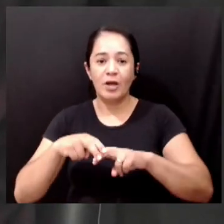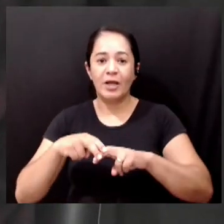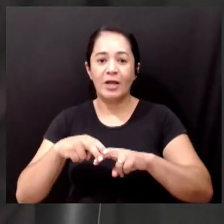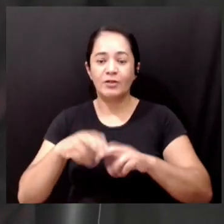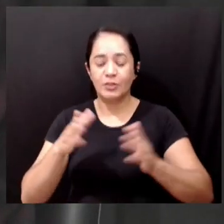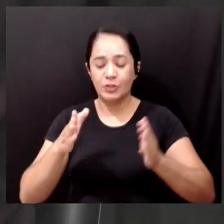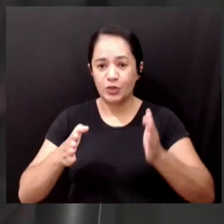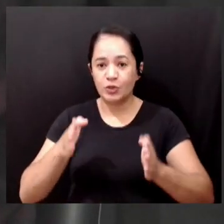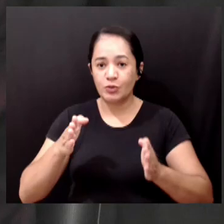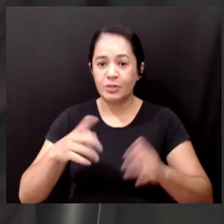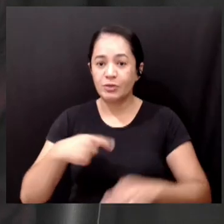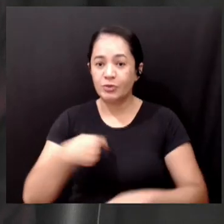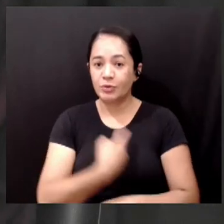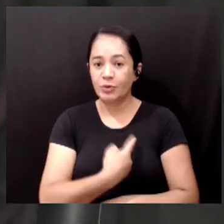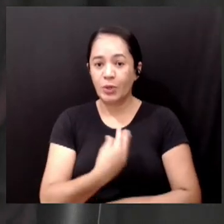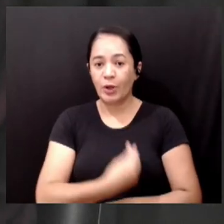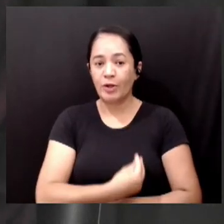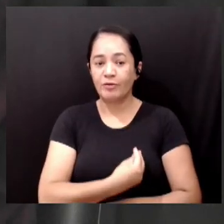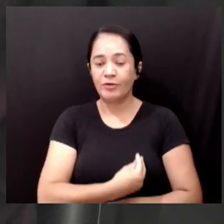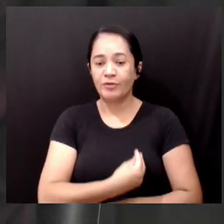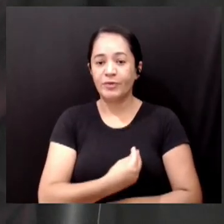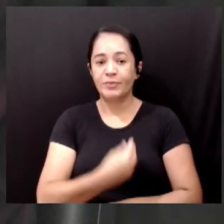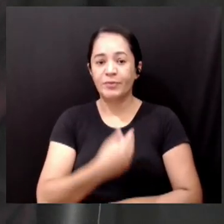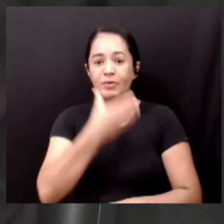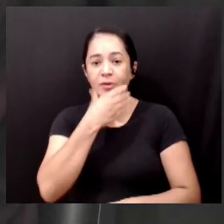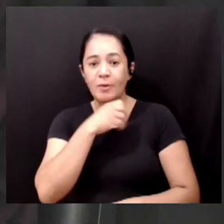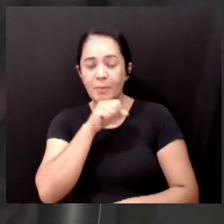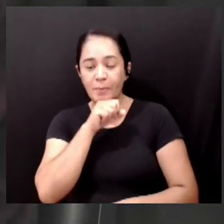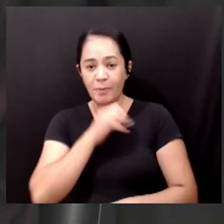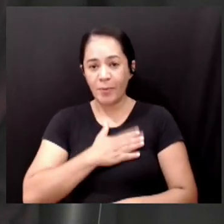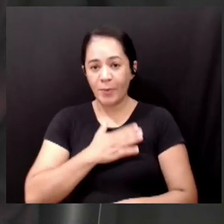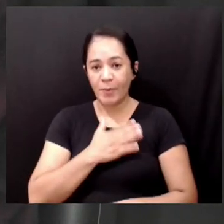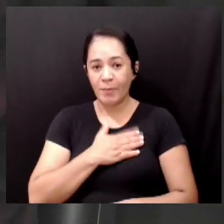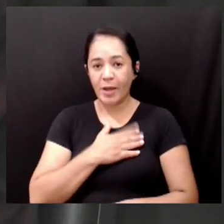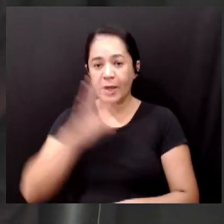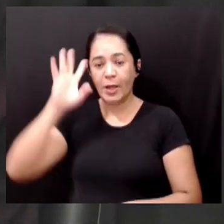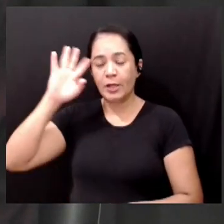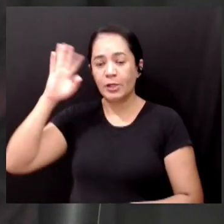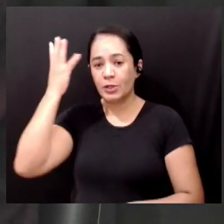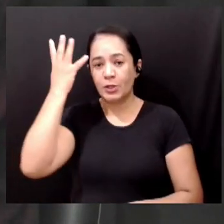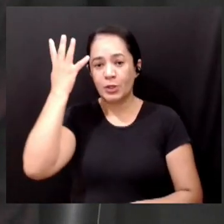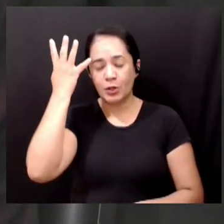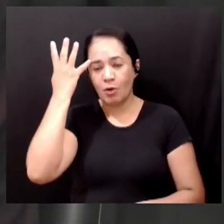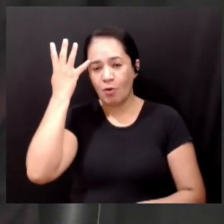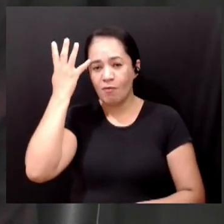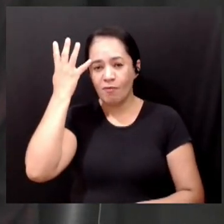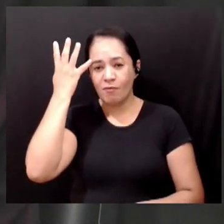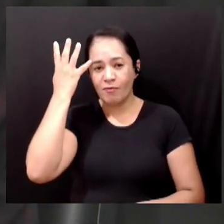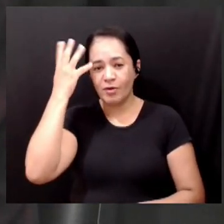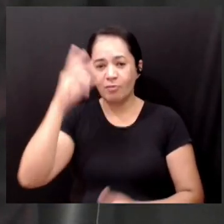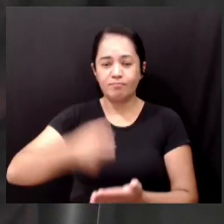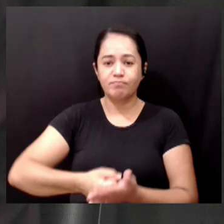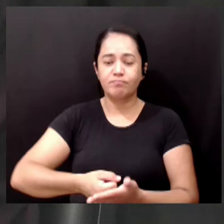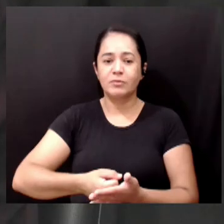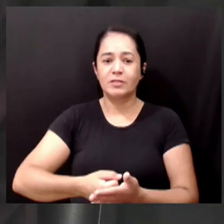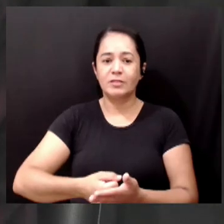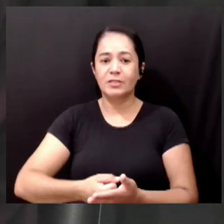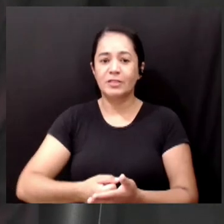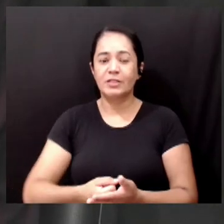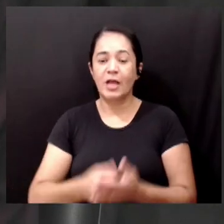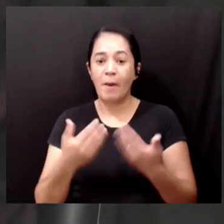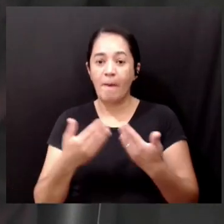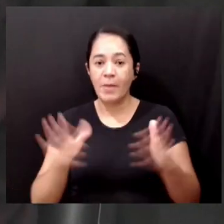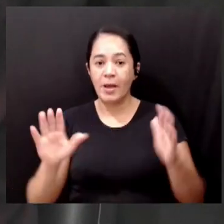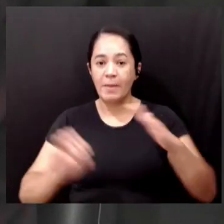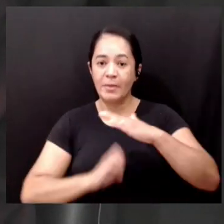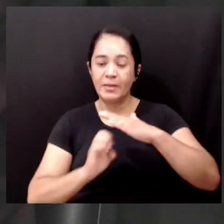vivendo. Meu pai decidiu abrir uma empresa de comércio exterior, de compra de excedentes de empresas, de indústrias